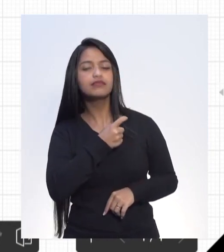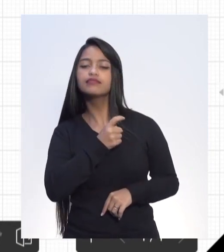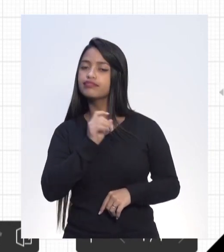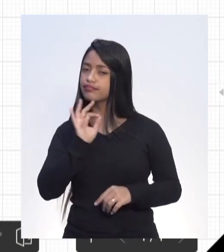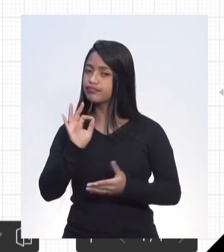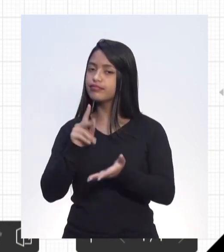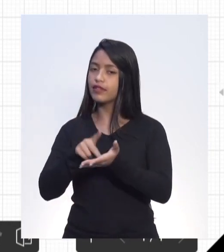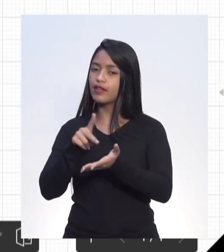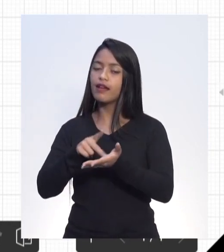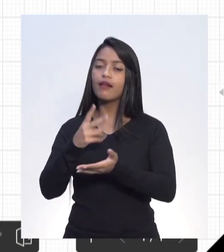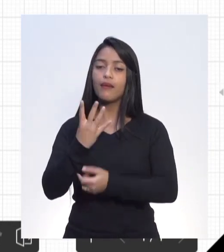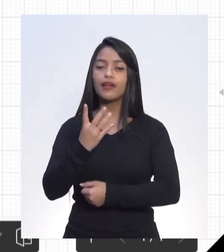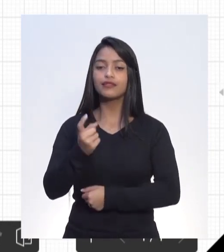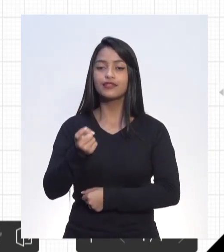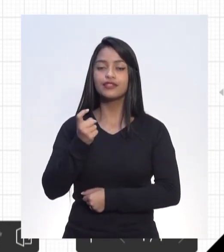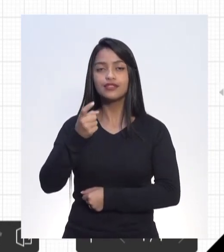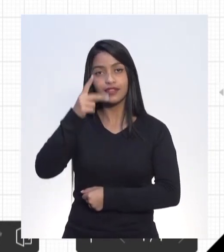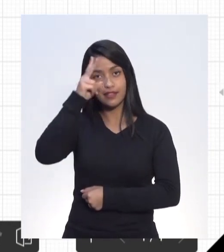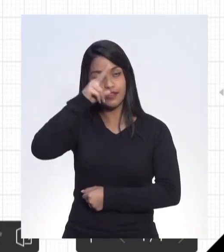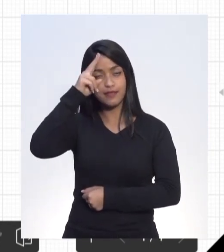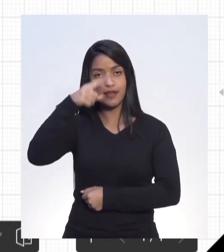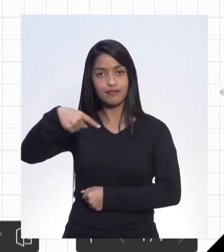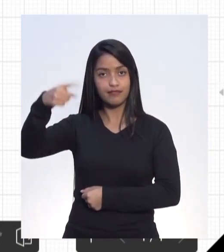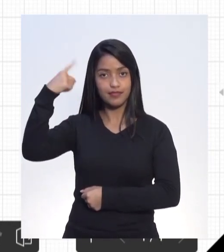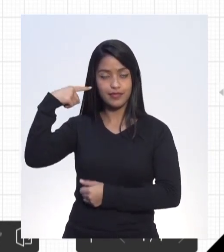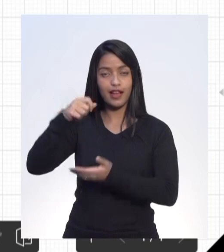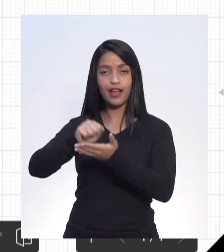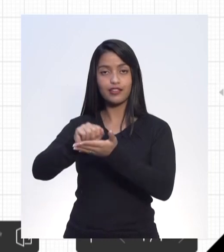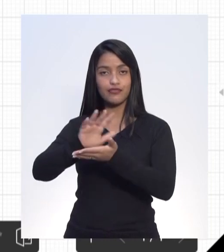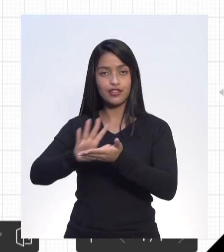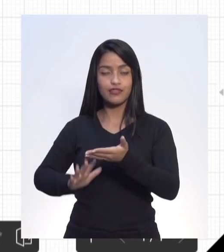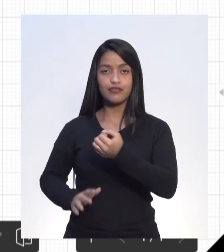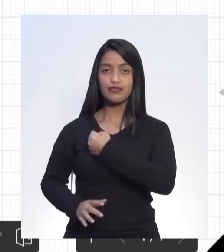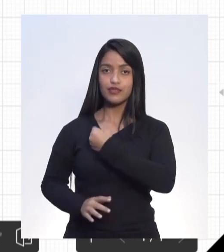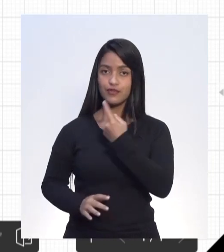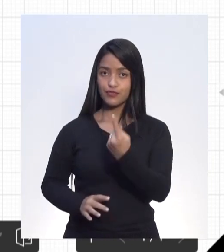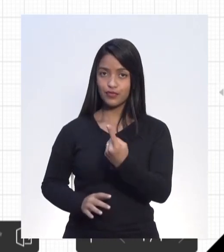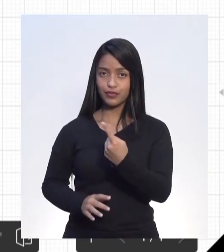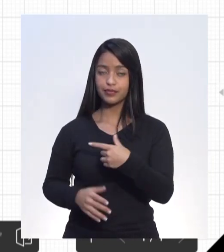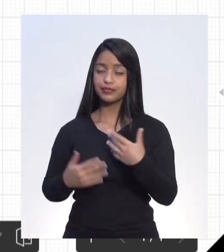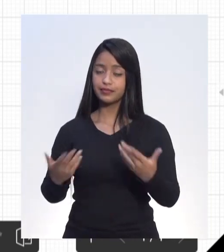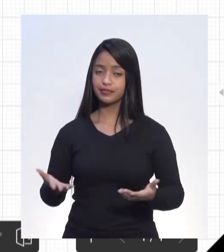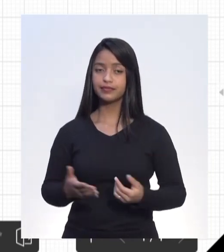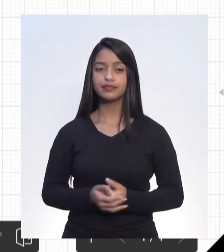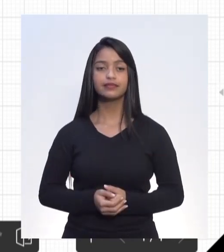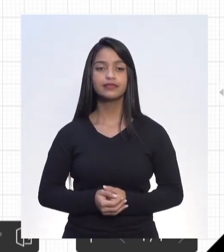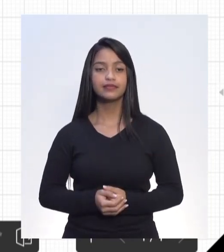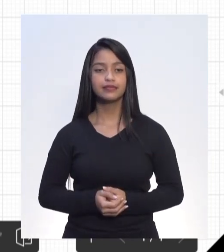está pensando lá na atividade 1. Tudo bem? Ora, se elas são...